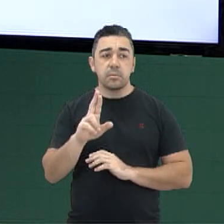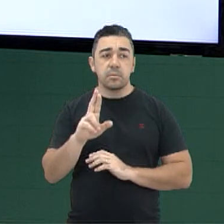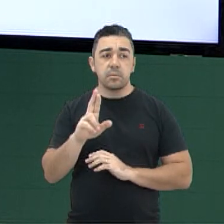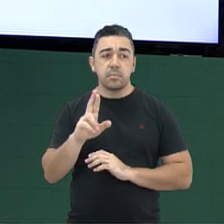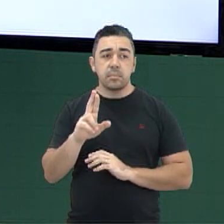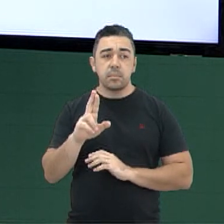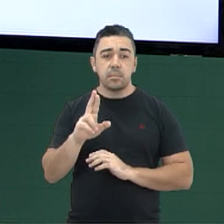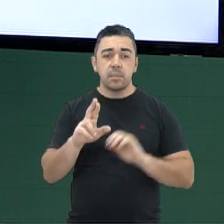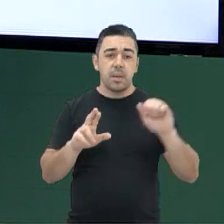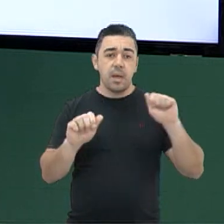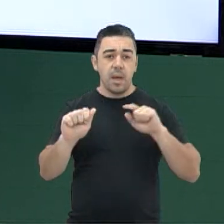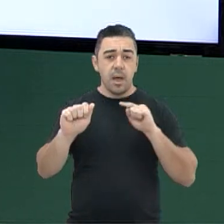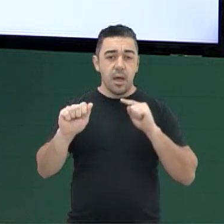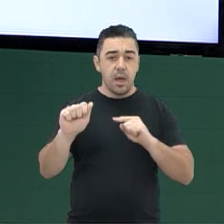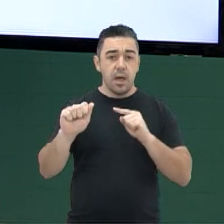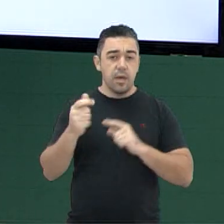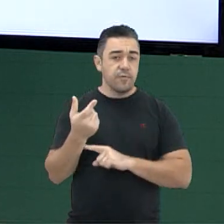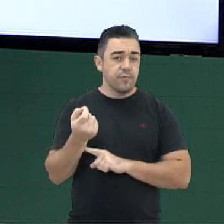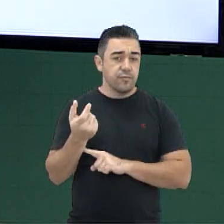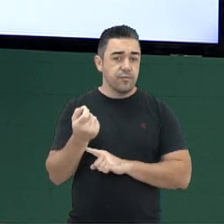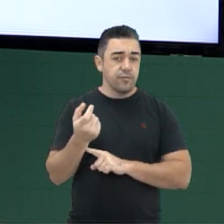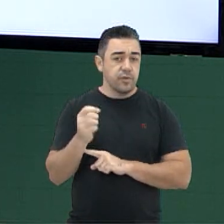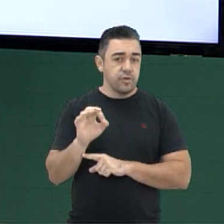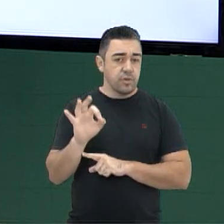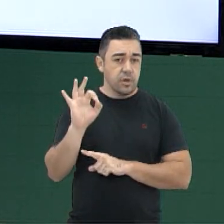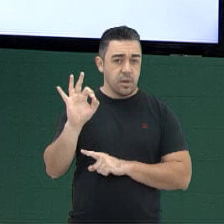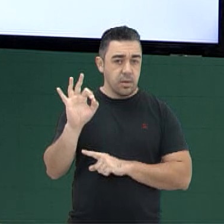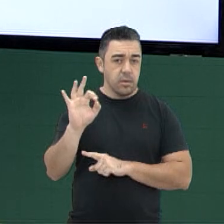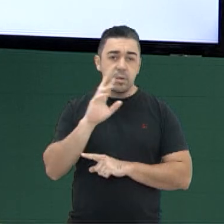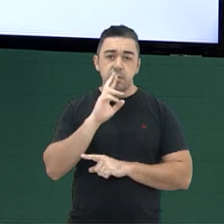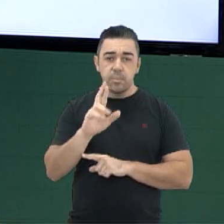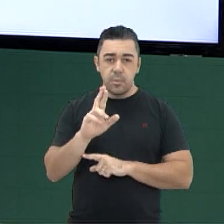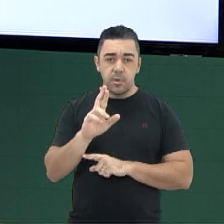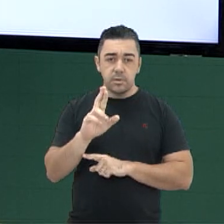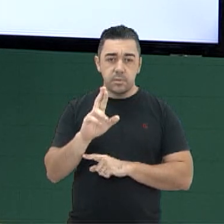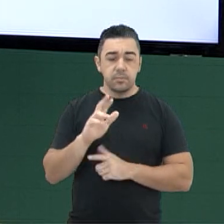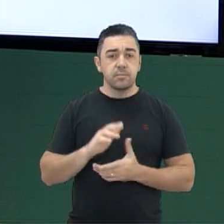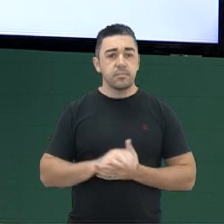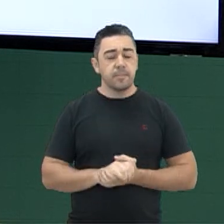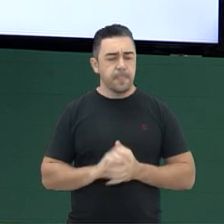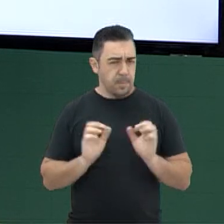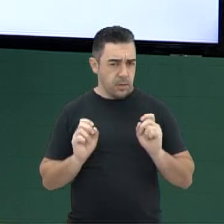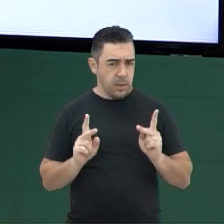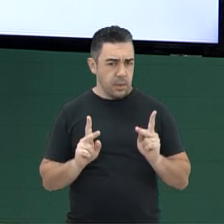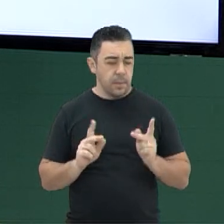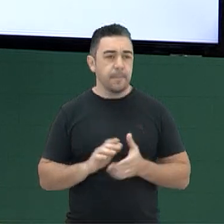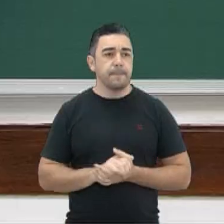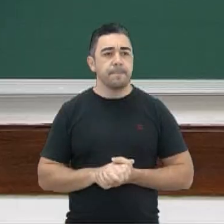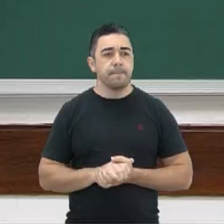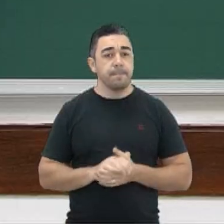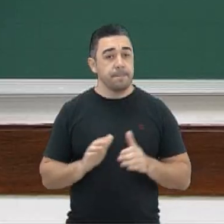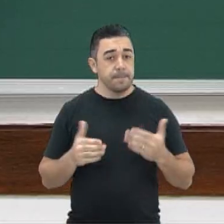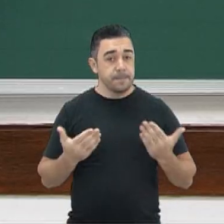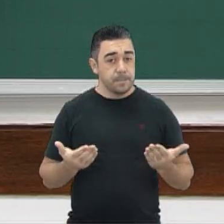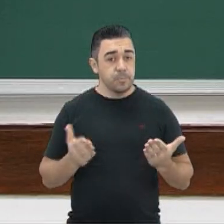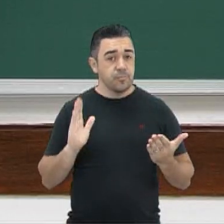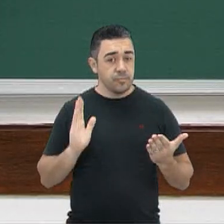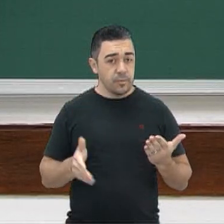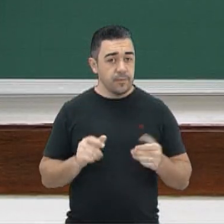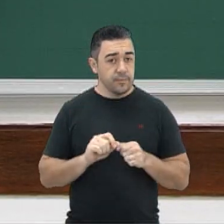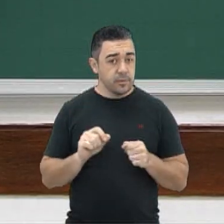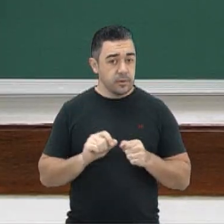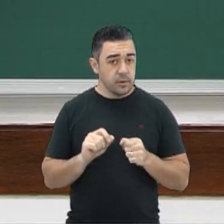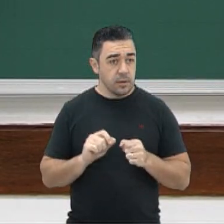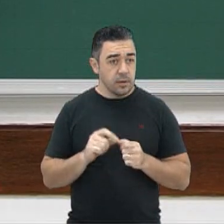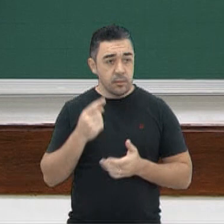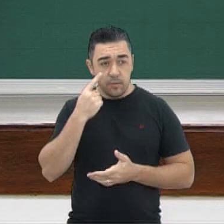Letra A. 20 graus vai ser a minha resposta. Ok? Então, nós fizemos o quê?